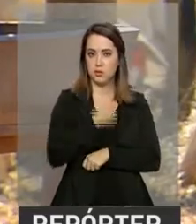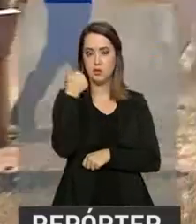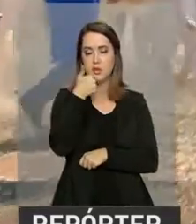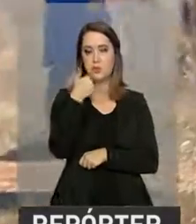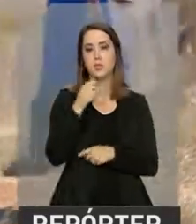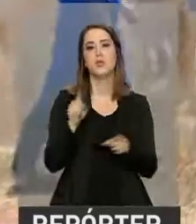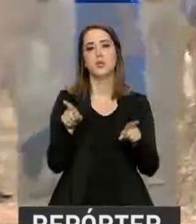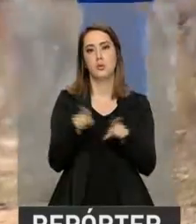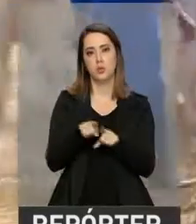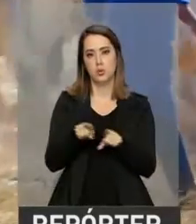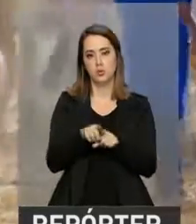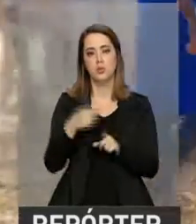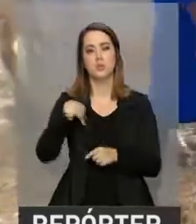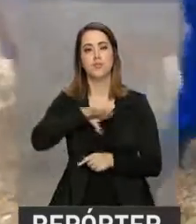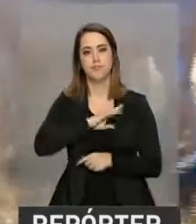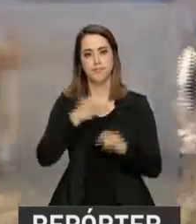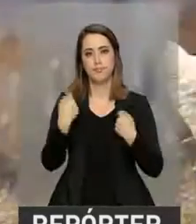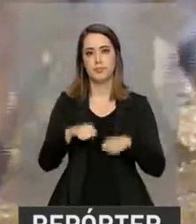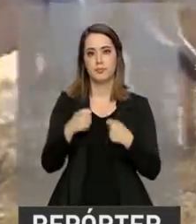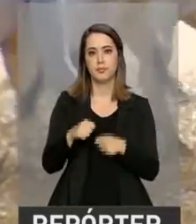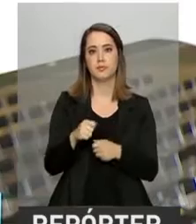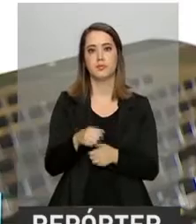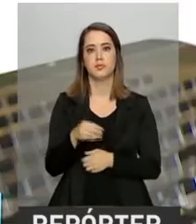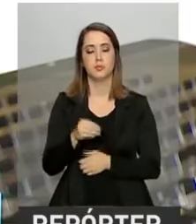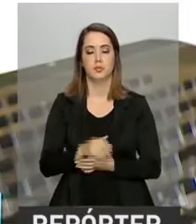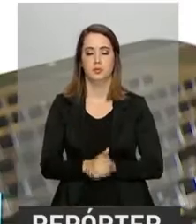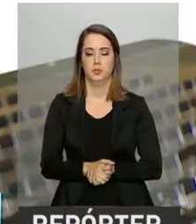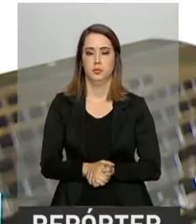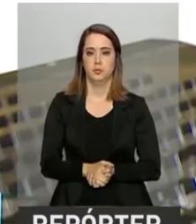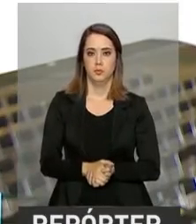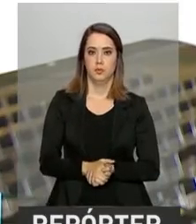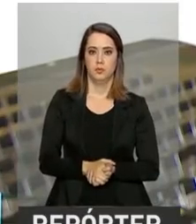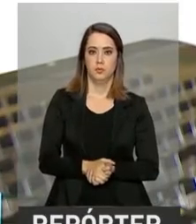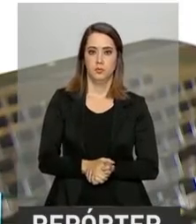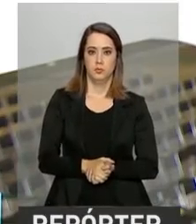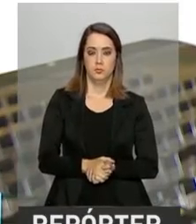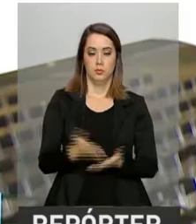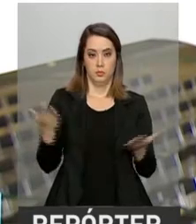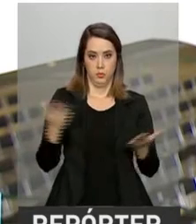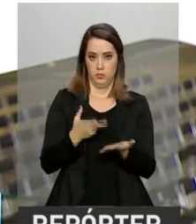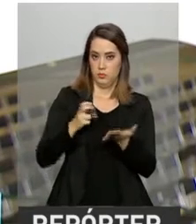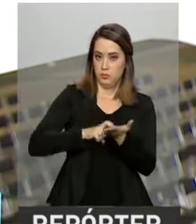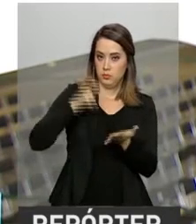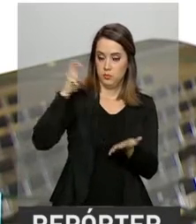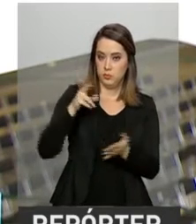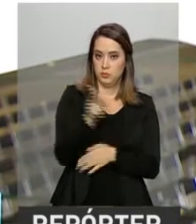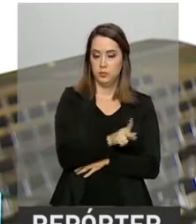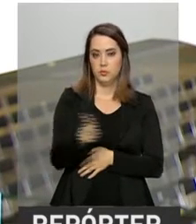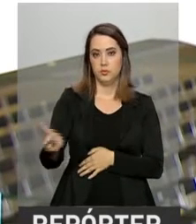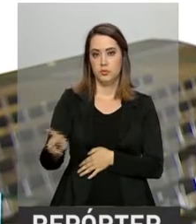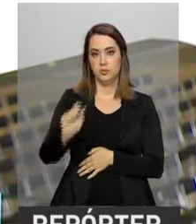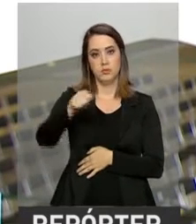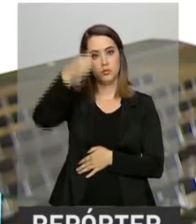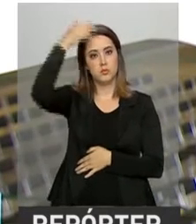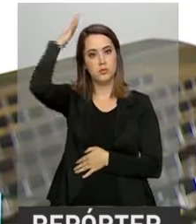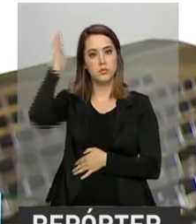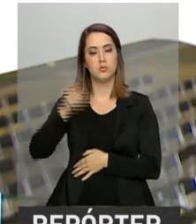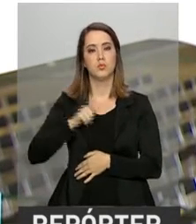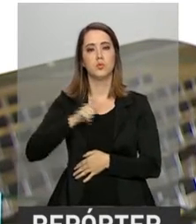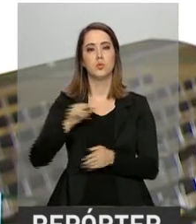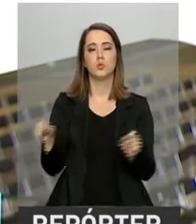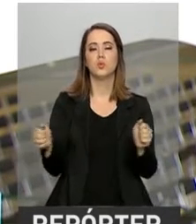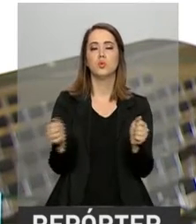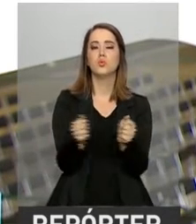então definitivamente essas características e agora pela manhã o presidente em exercício michel temer o ministro da